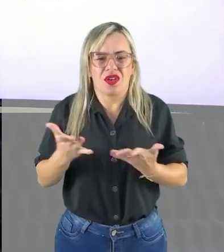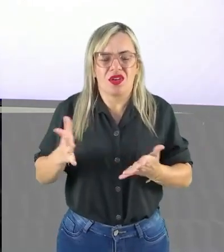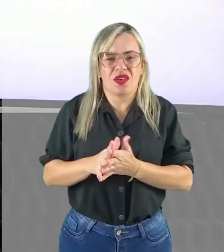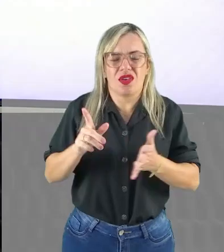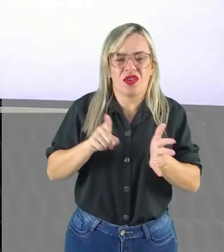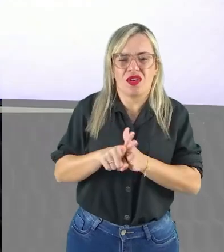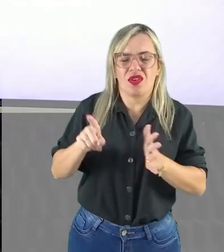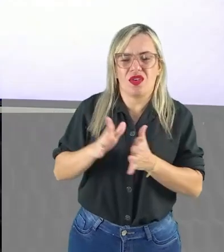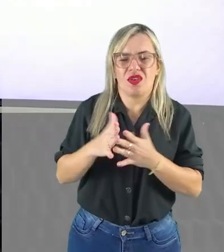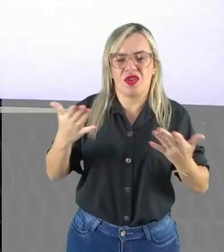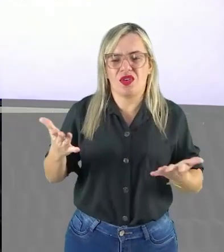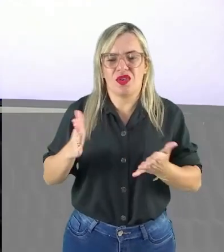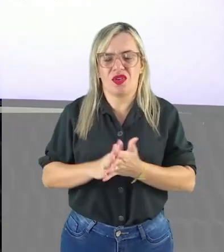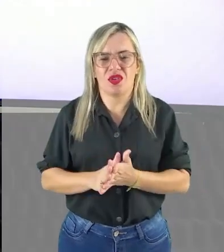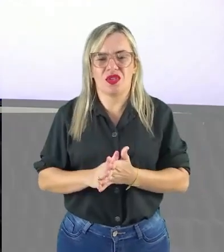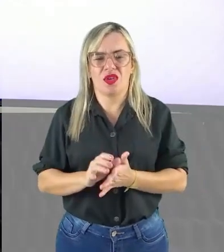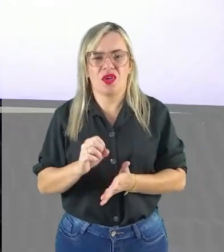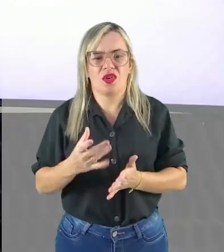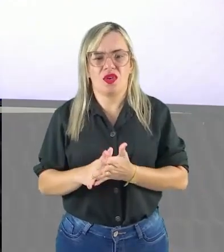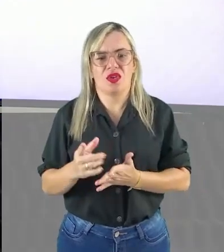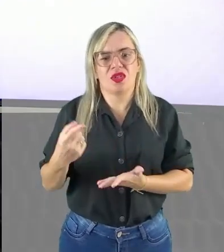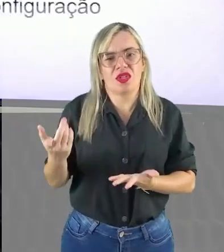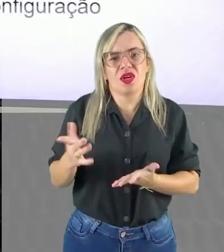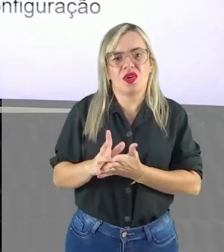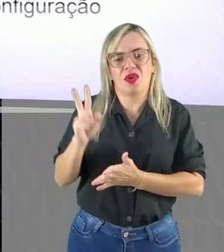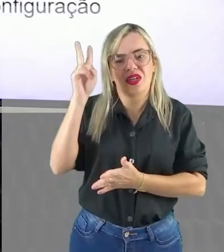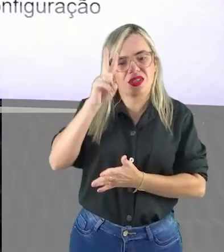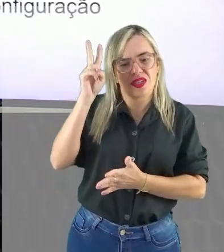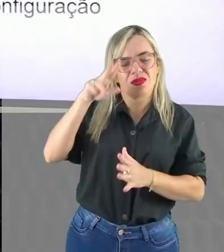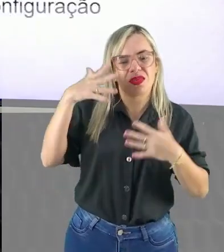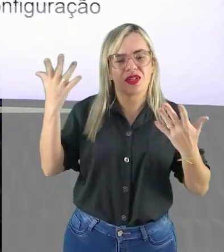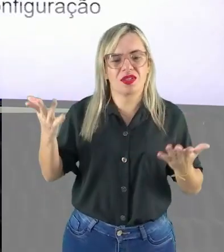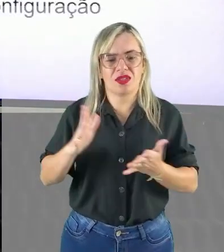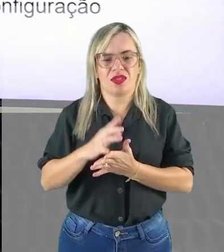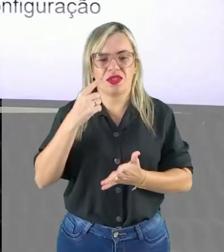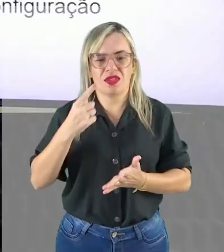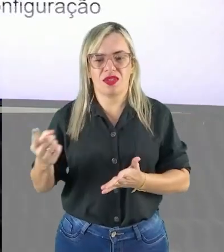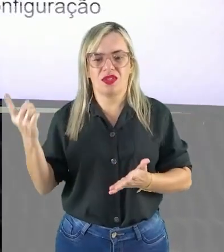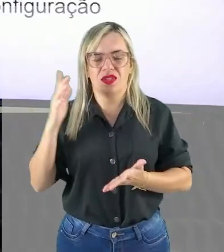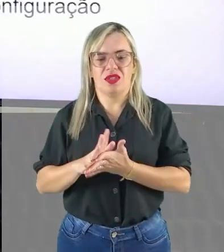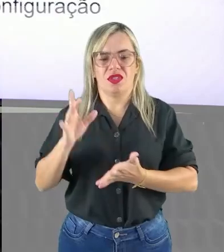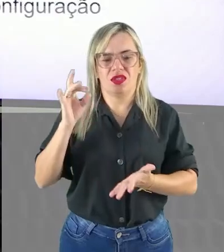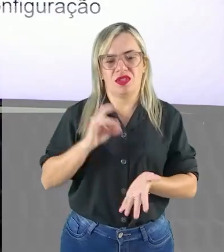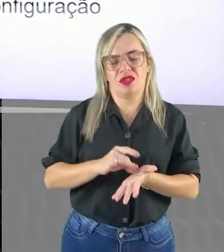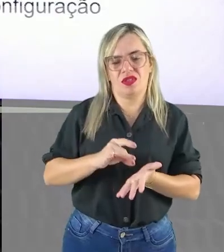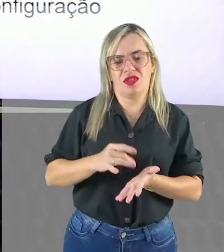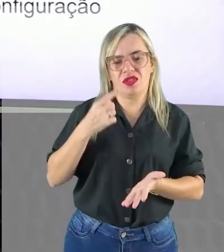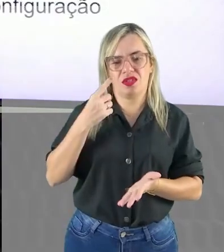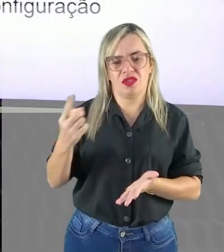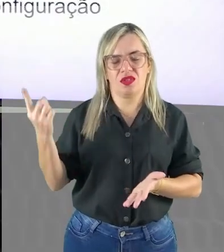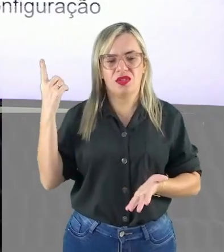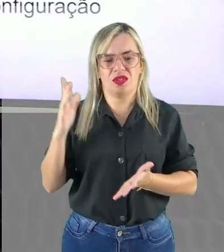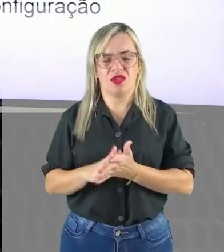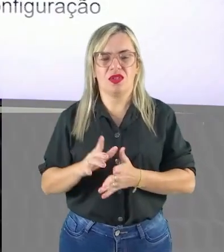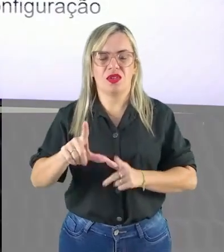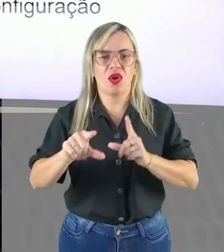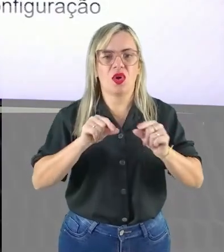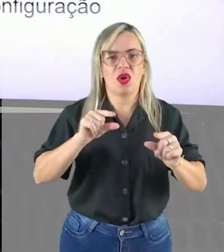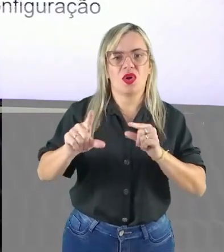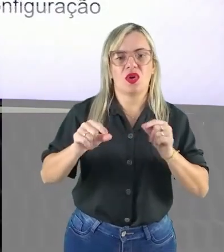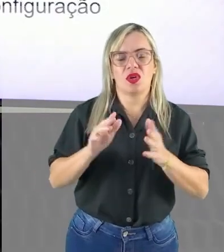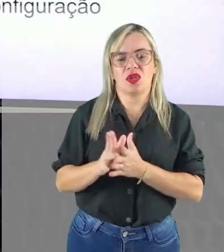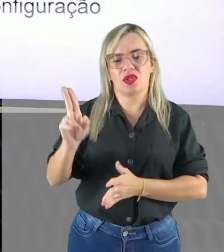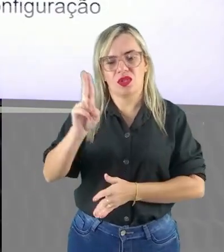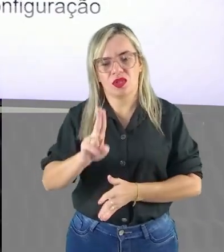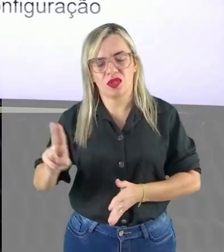você se atreve a dizer o que são ou não as minhas lembranças? Então, pessoal, ele fala de fato sobre a ingerência sobre as escolhas dos